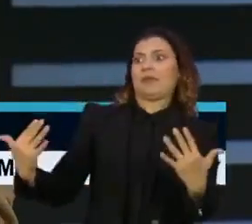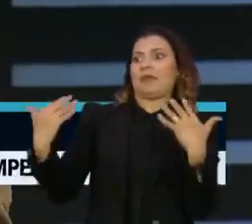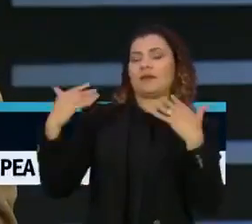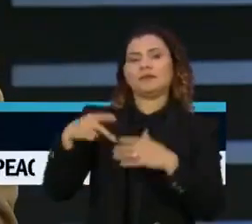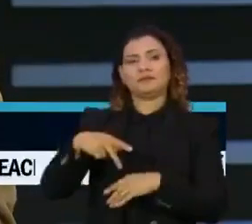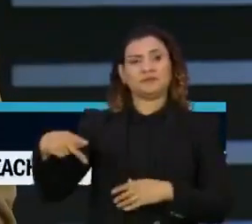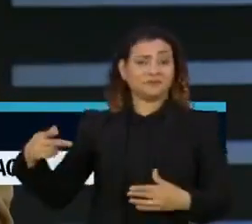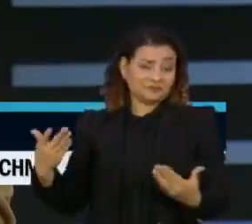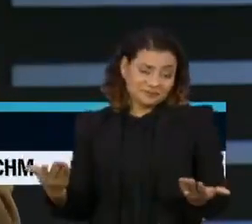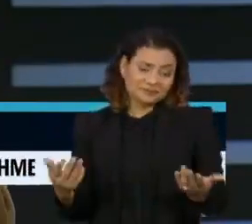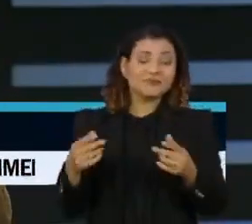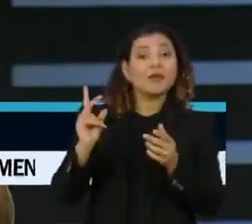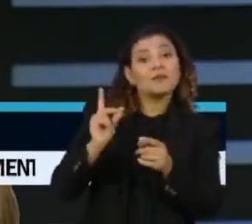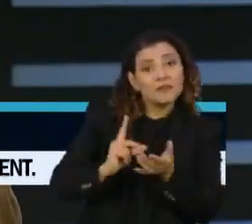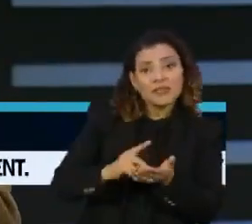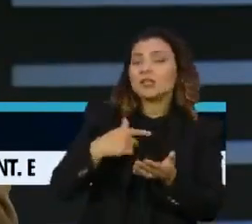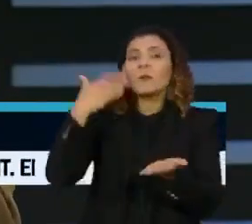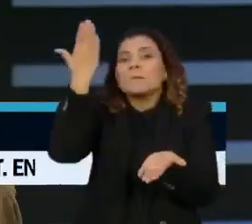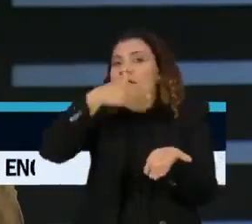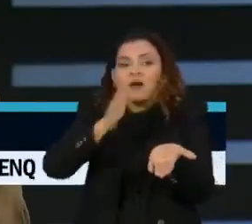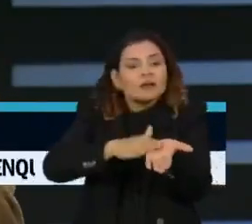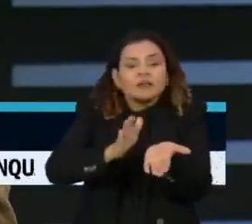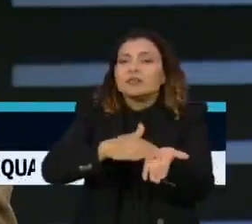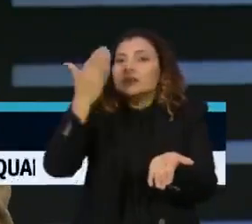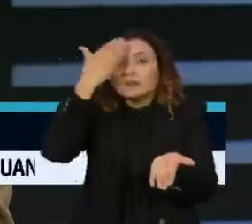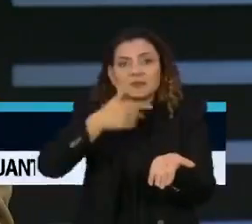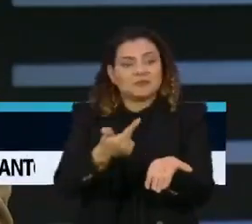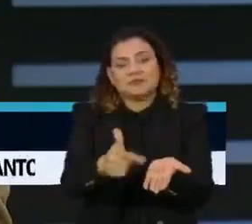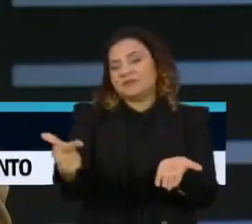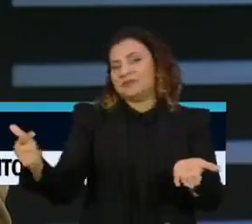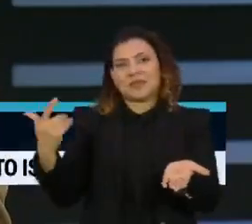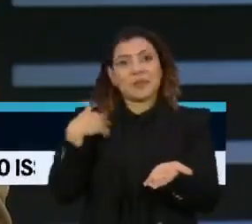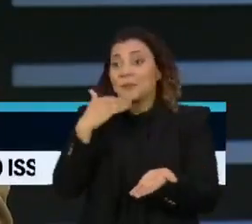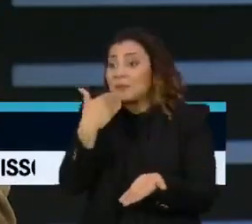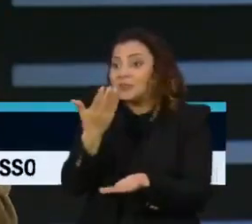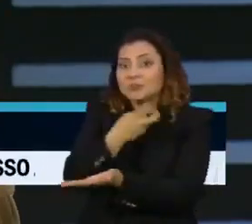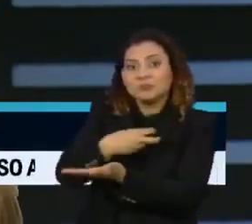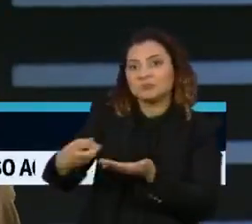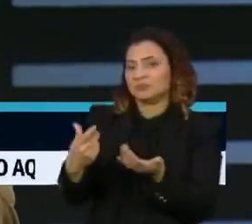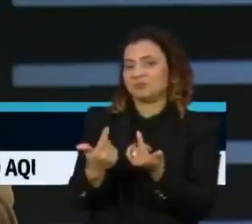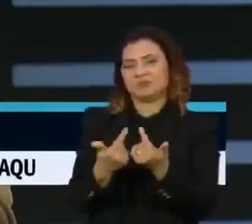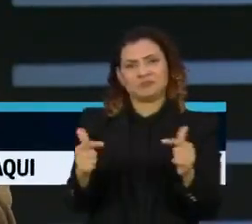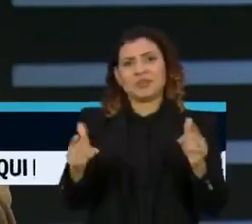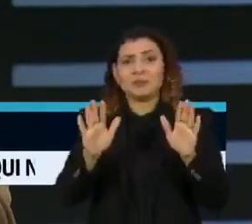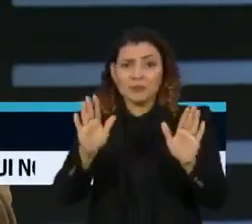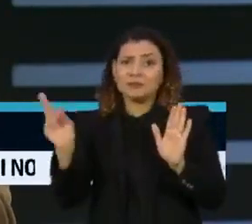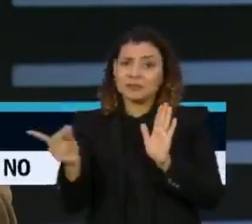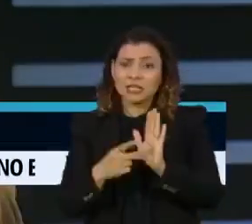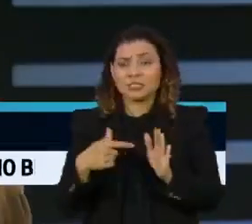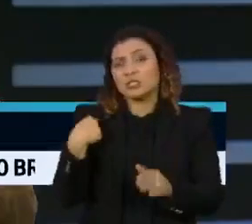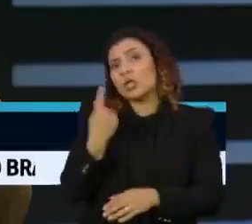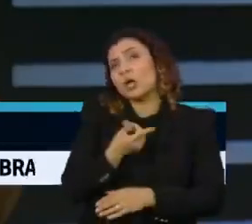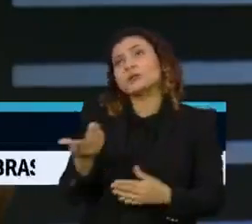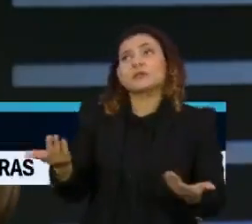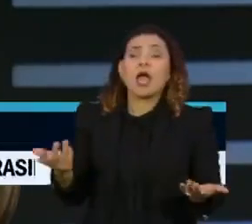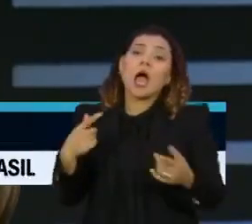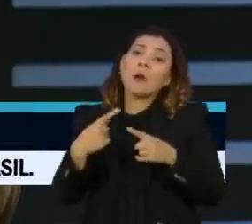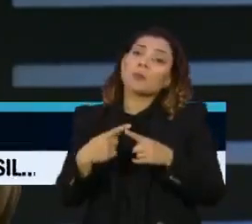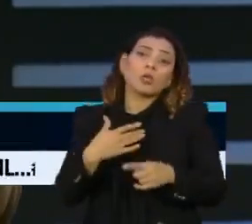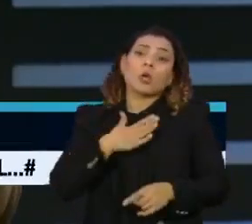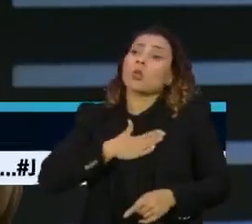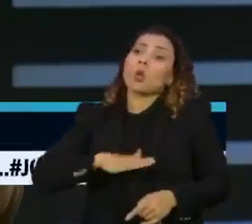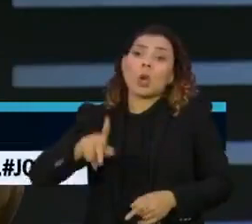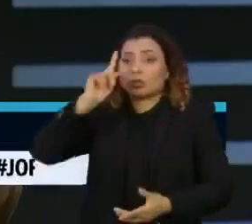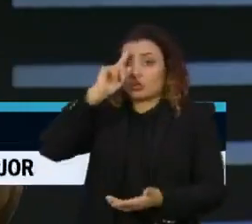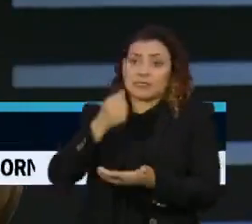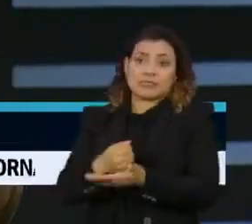Como disse o vilhena aí não há nenhum fato concreto que embasam um pedido de impeachment não é que a gente não pode simplesmente porque não gosta